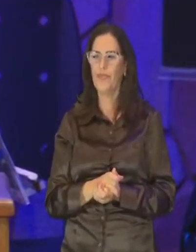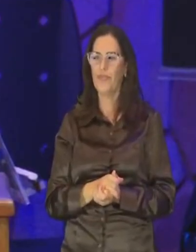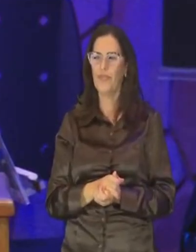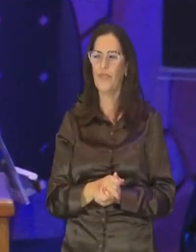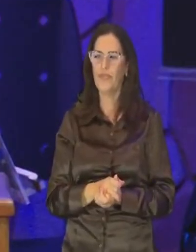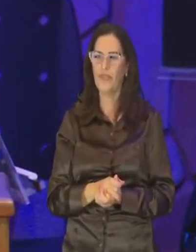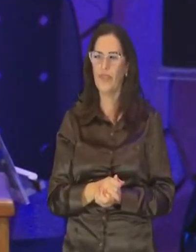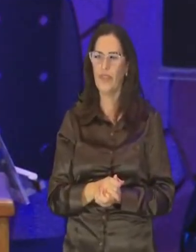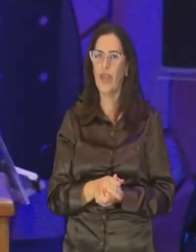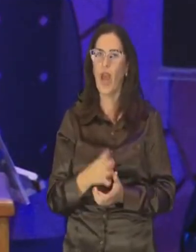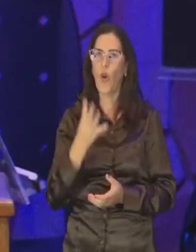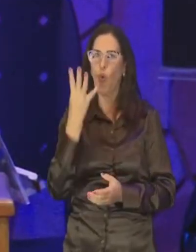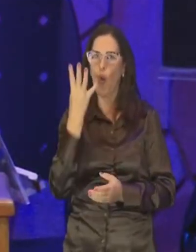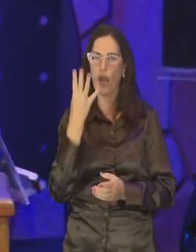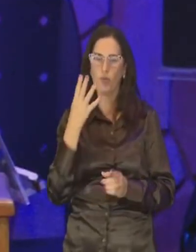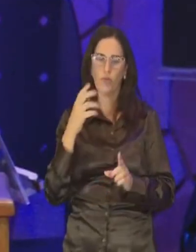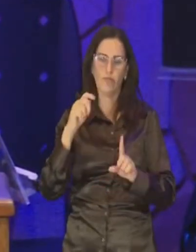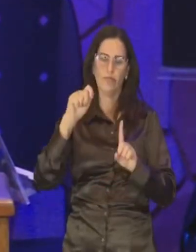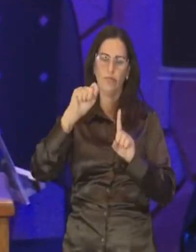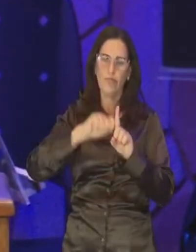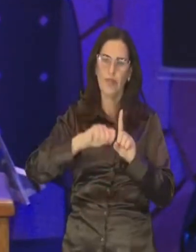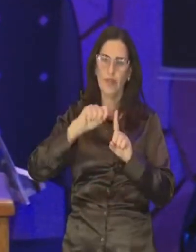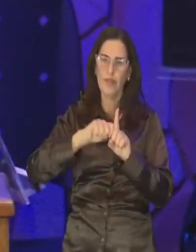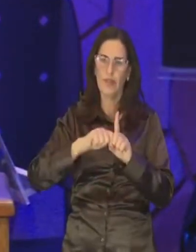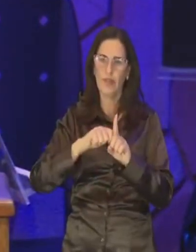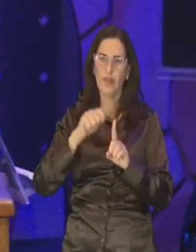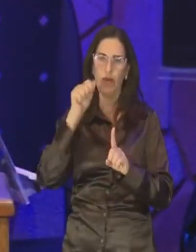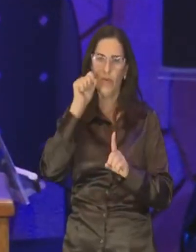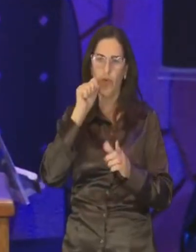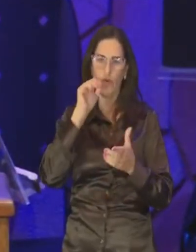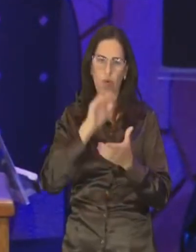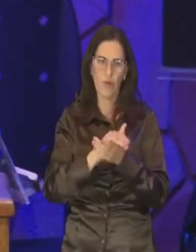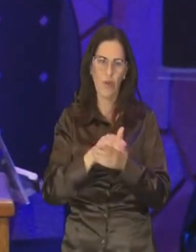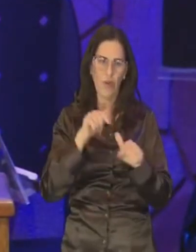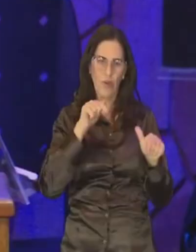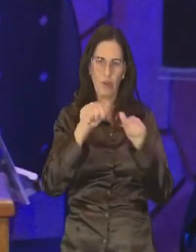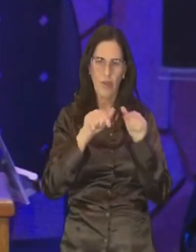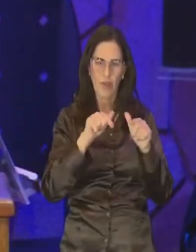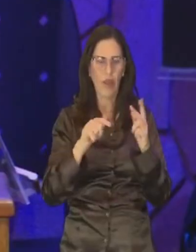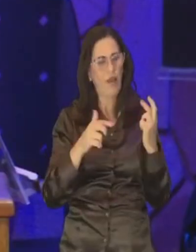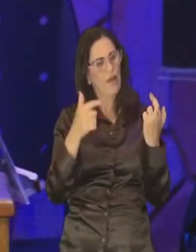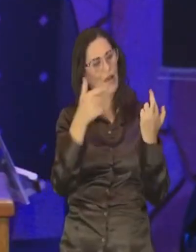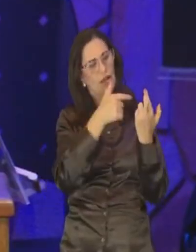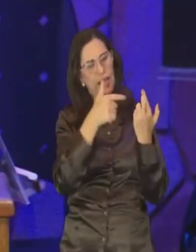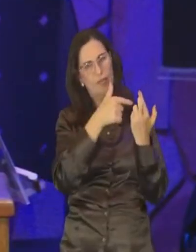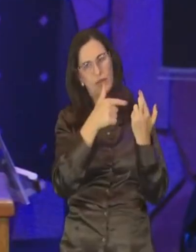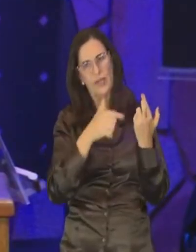Foram 4 meses vendo a minha esposa sair para trabalhar grávida